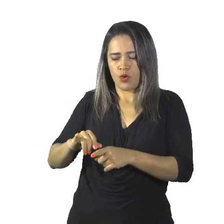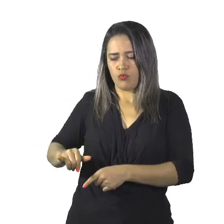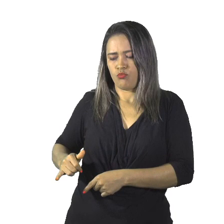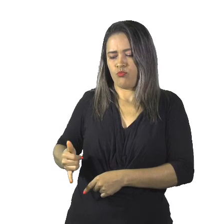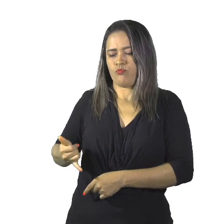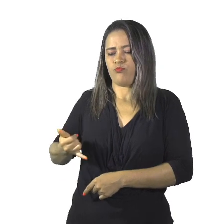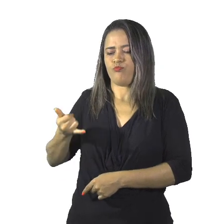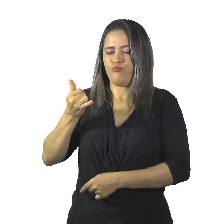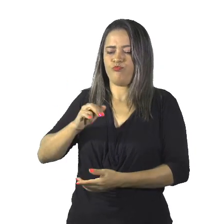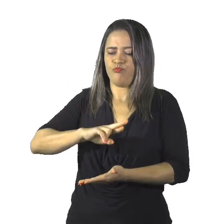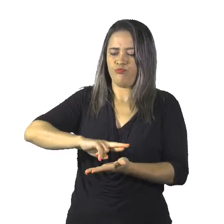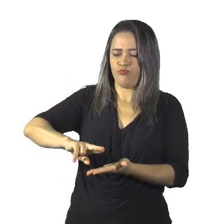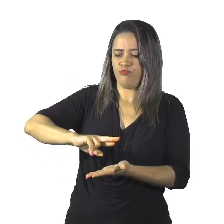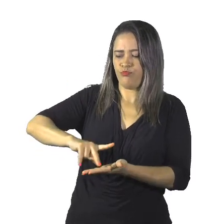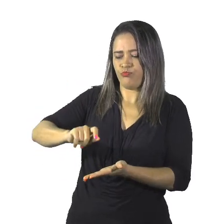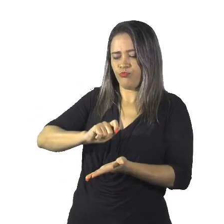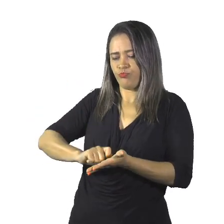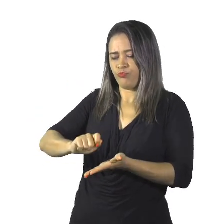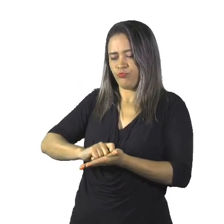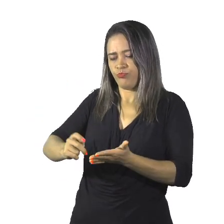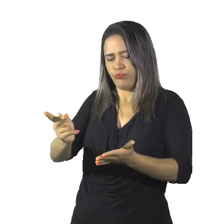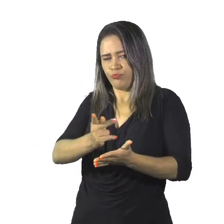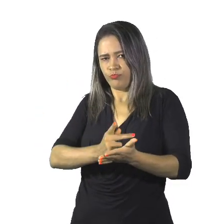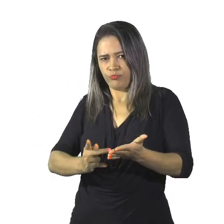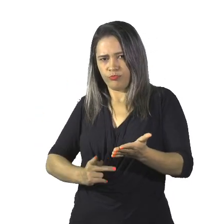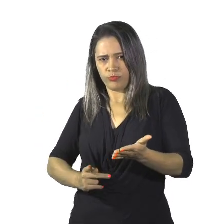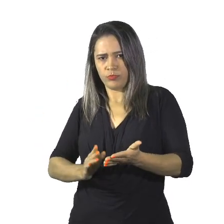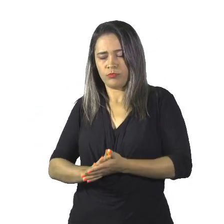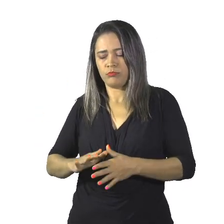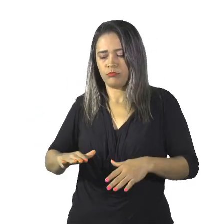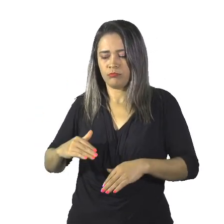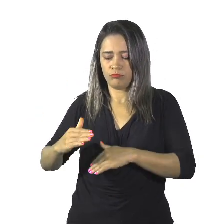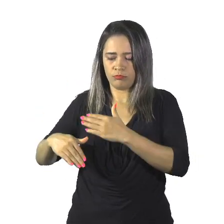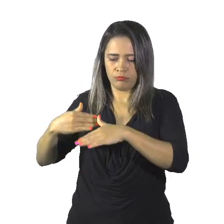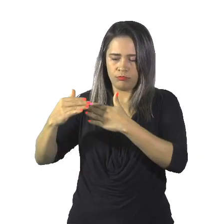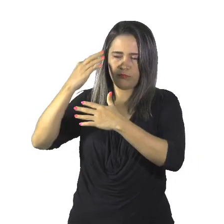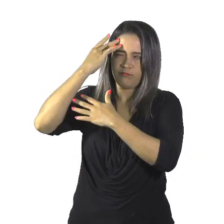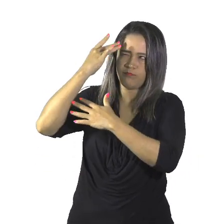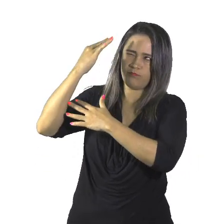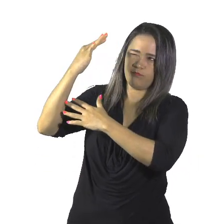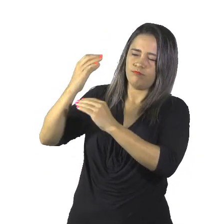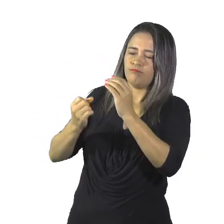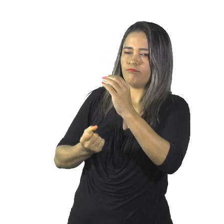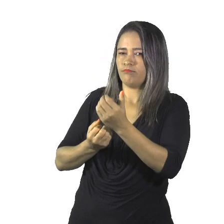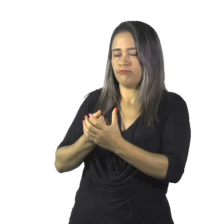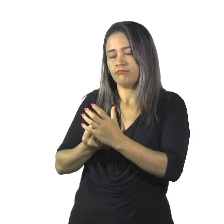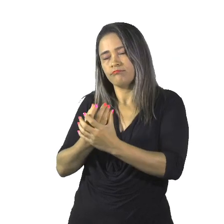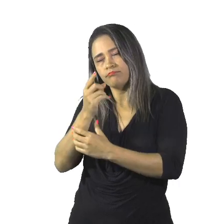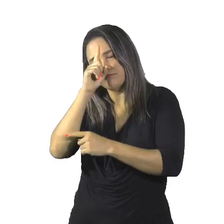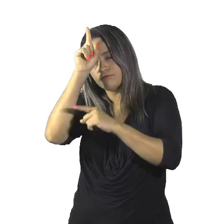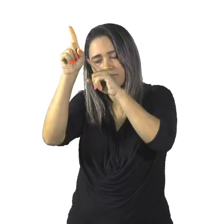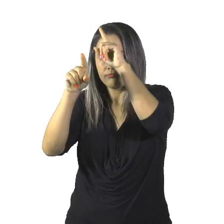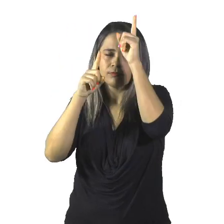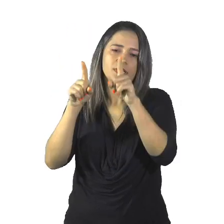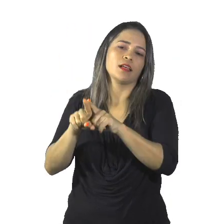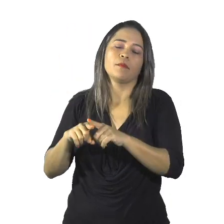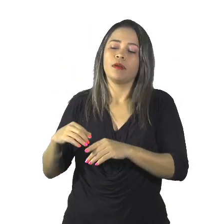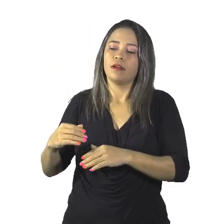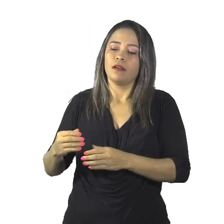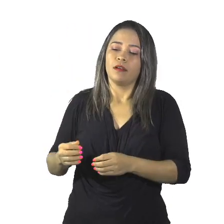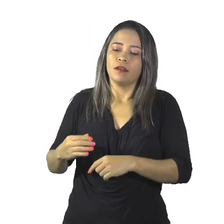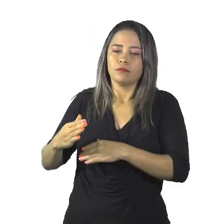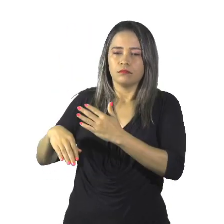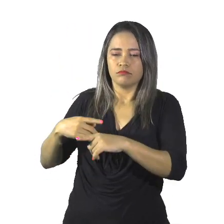manusear diferentes suportes de escrita para desenhar, desenvolvimento da imaginação e criatividade, exploração das características